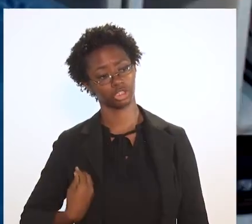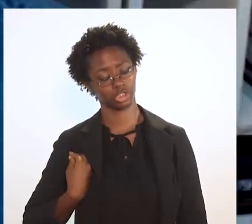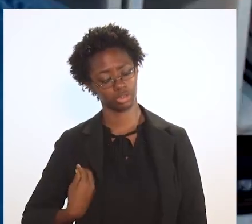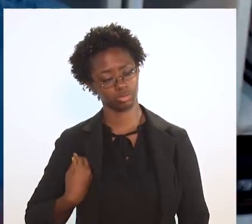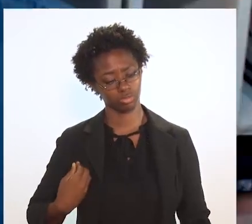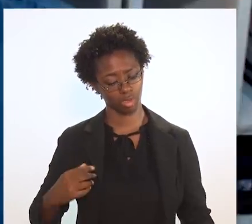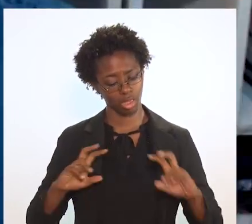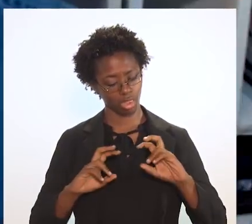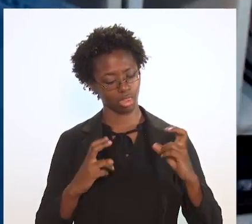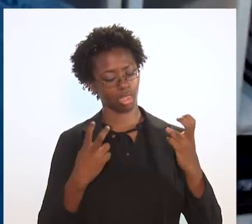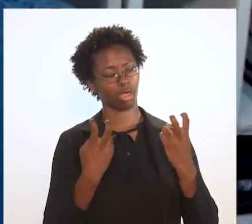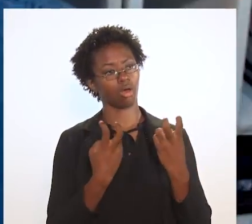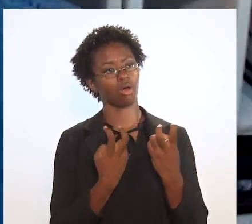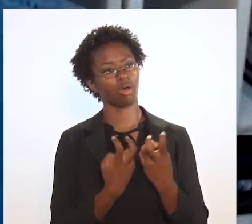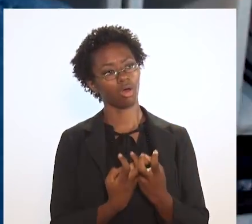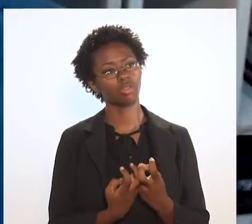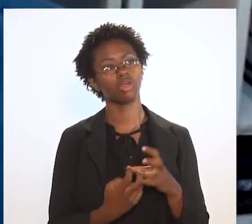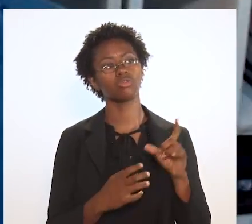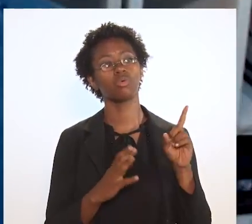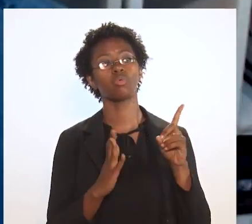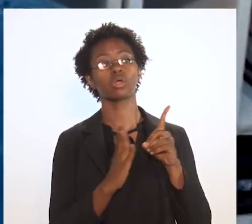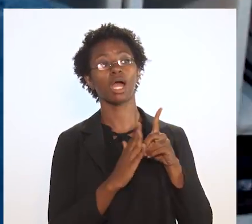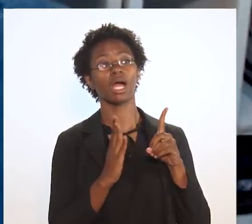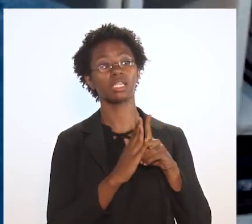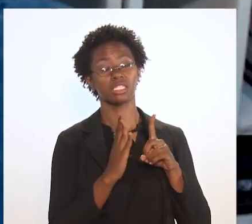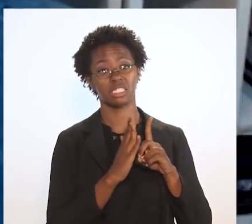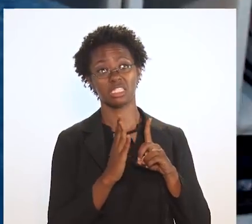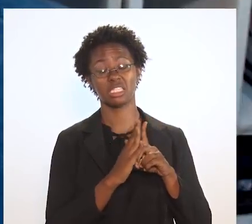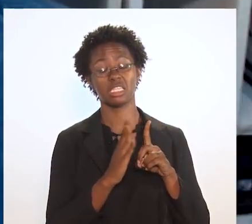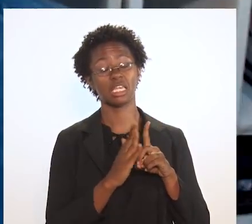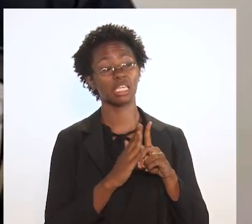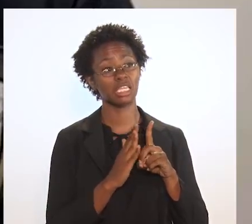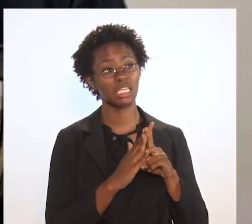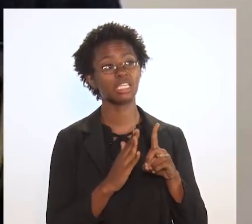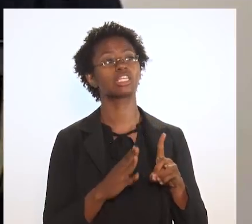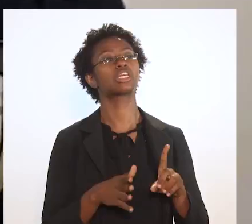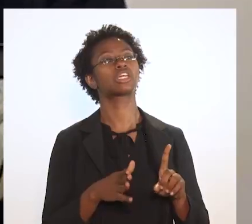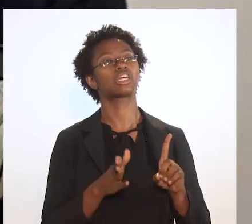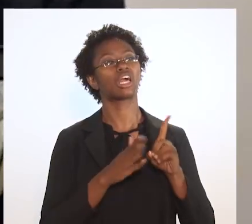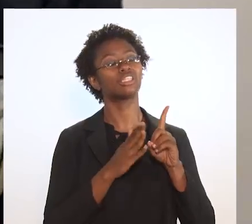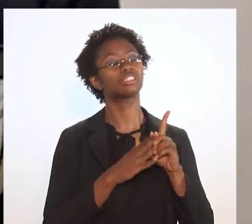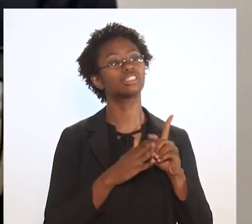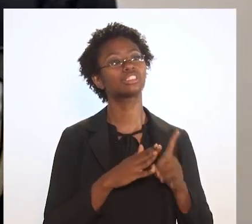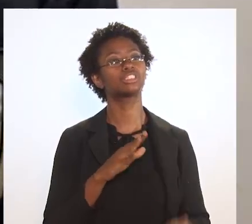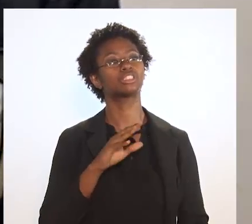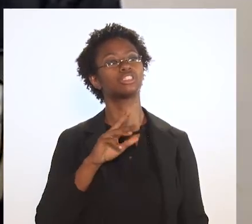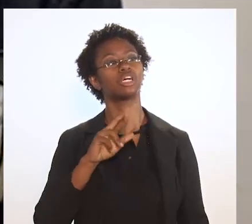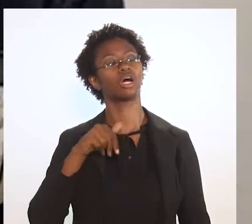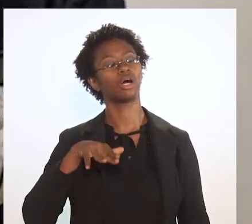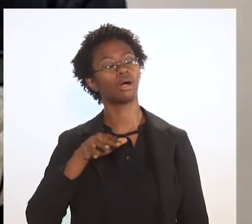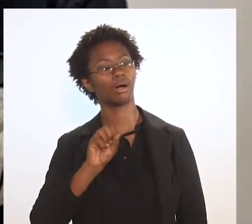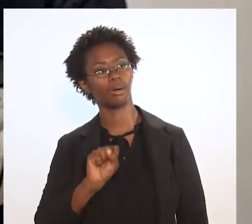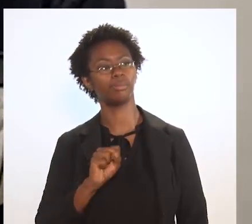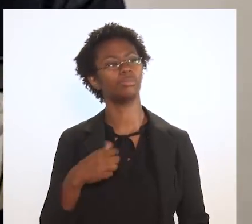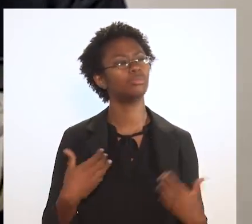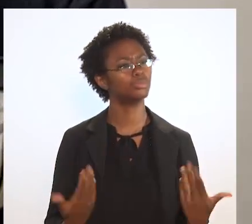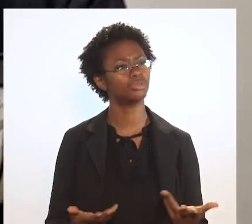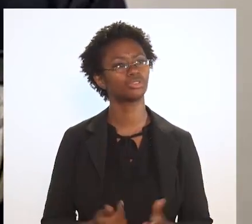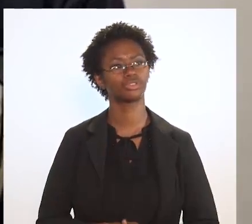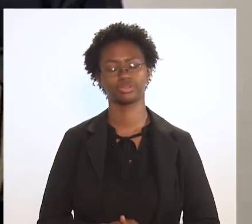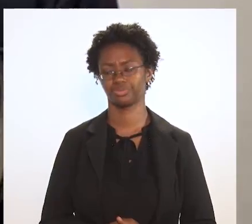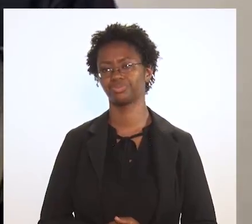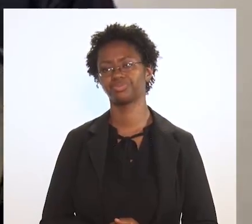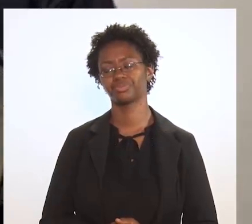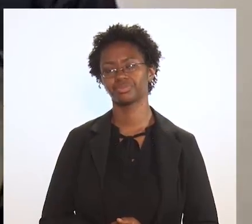ter participado das rodas do Cacique de Ramos? Aquilo ali é a nossa pós-graduação, né, meu